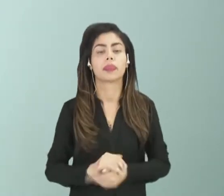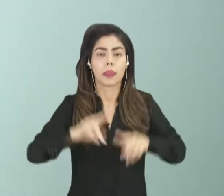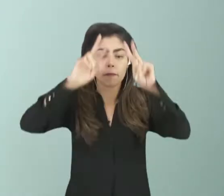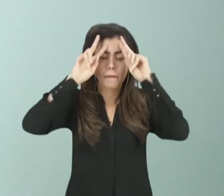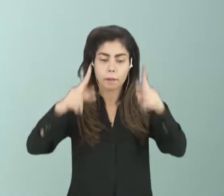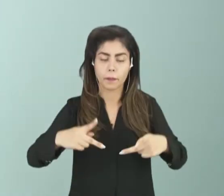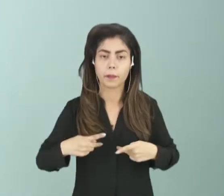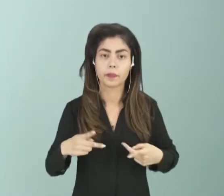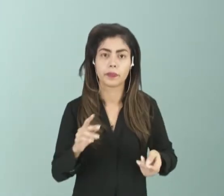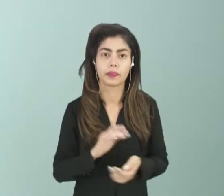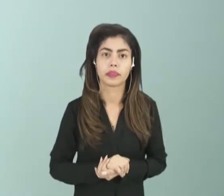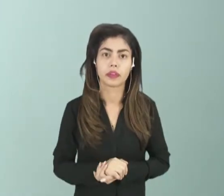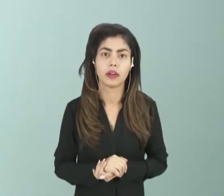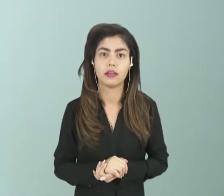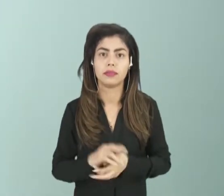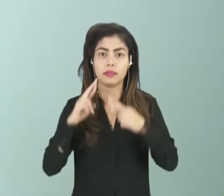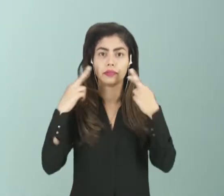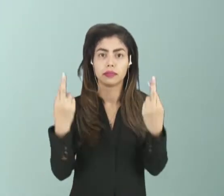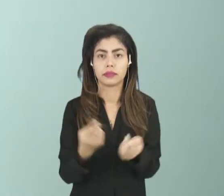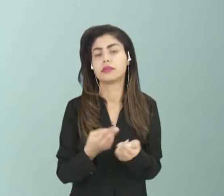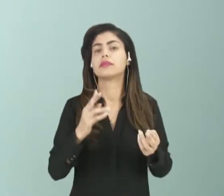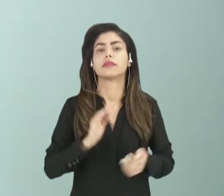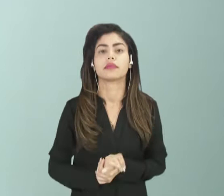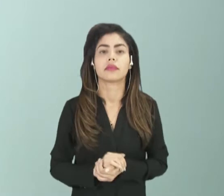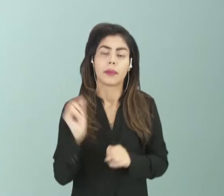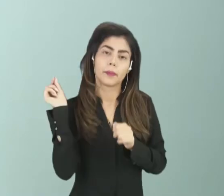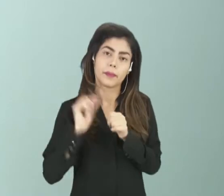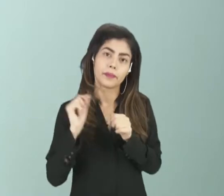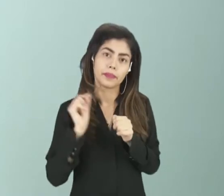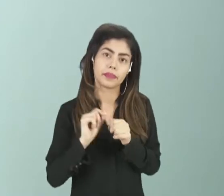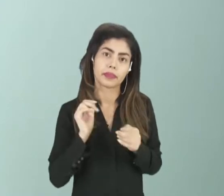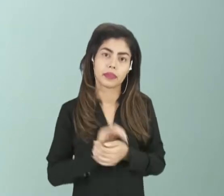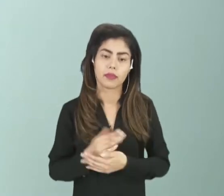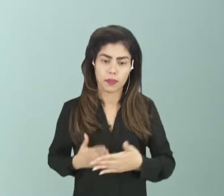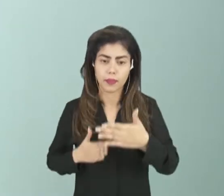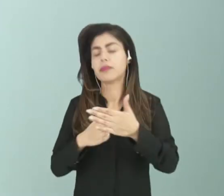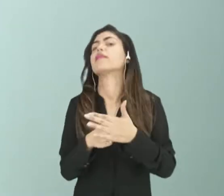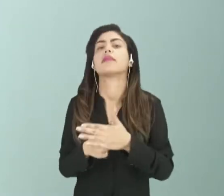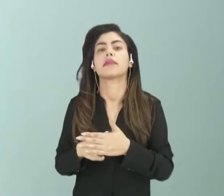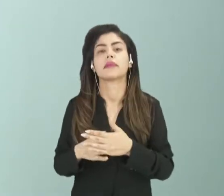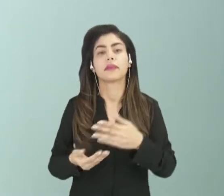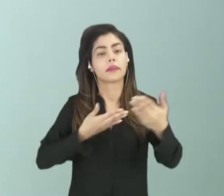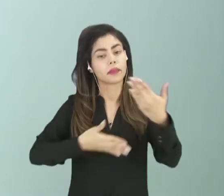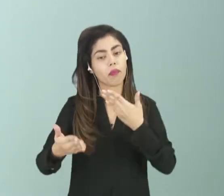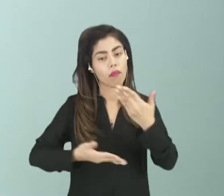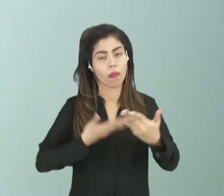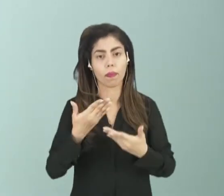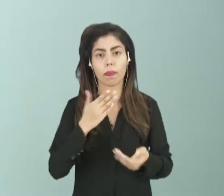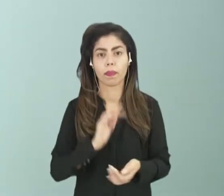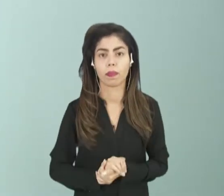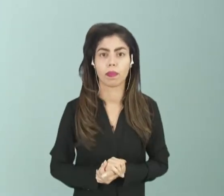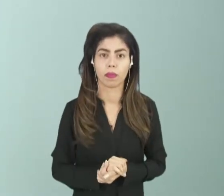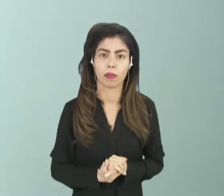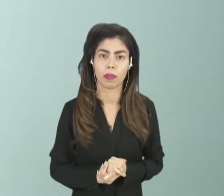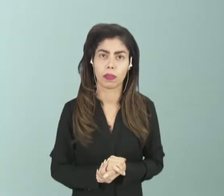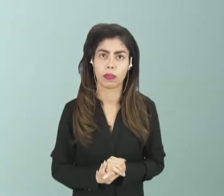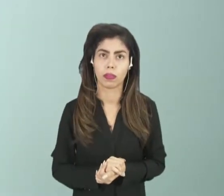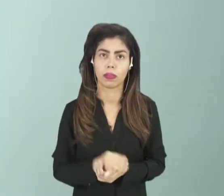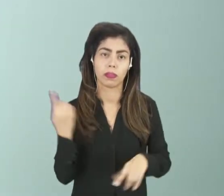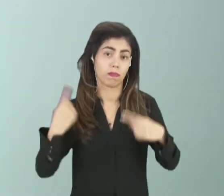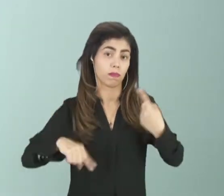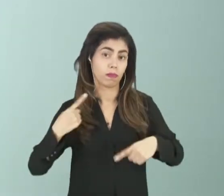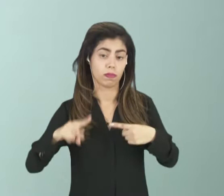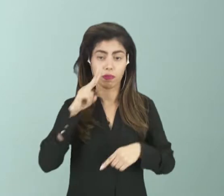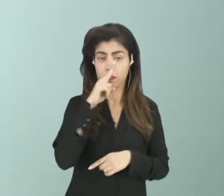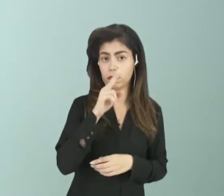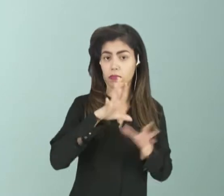seres humanos, reúnem-se e fazem um pacto entre eles mesmos e instituem o poder político.